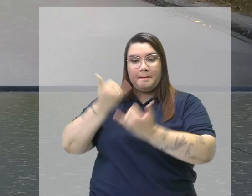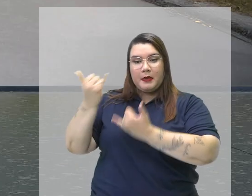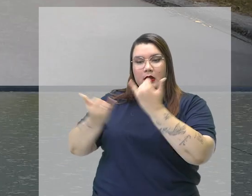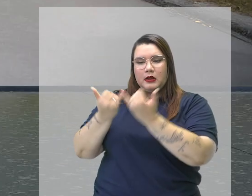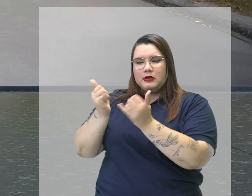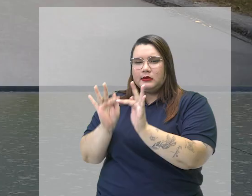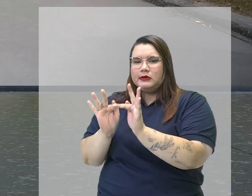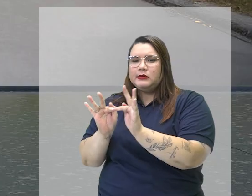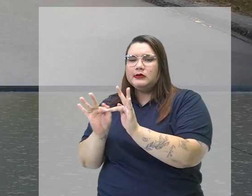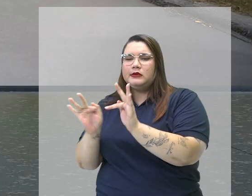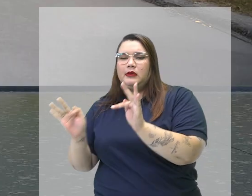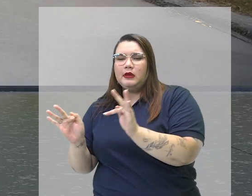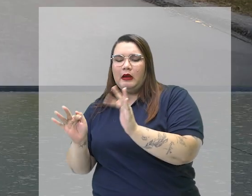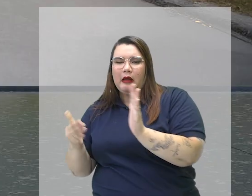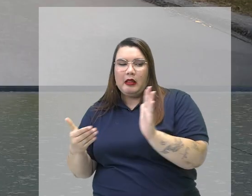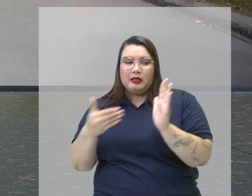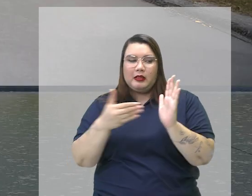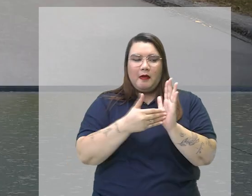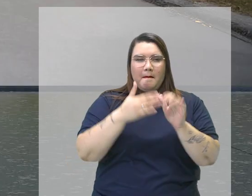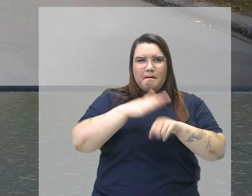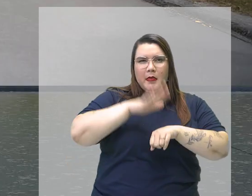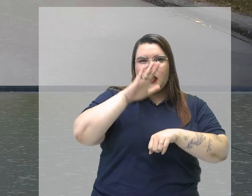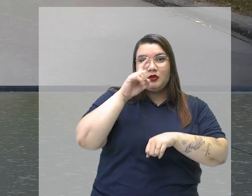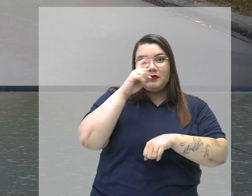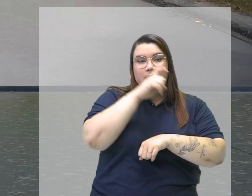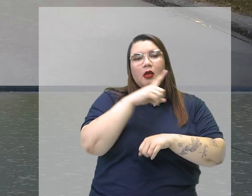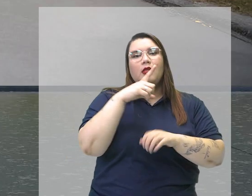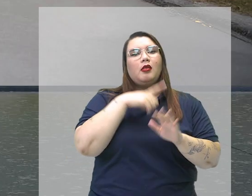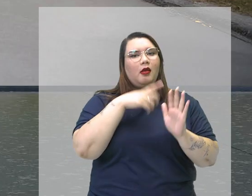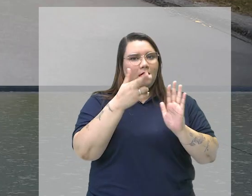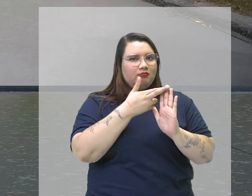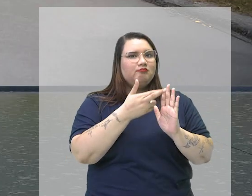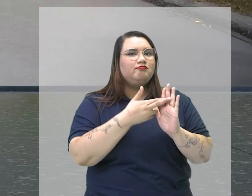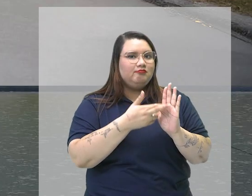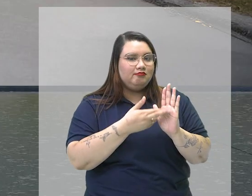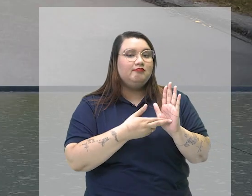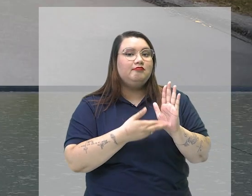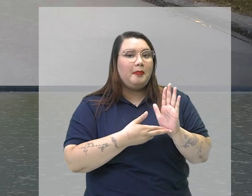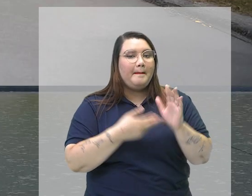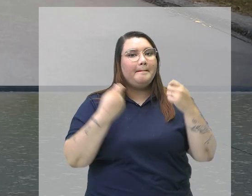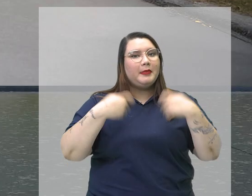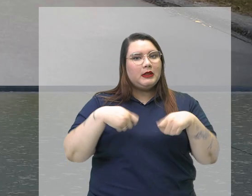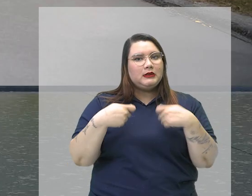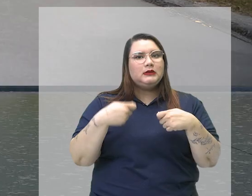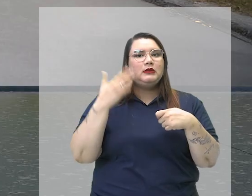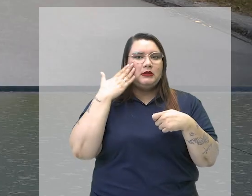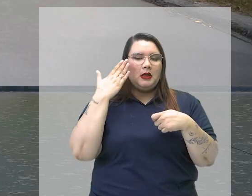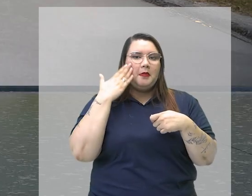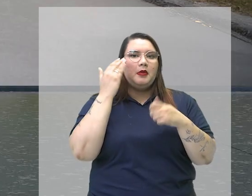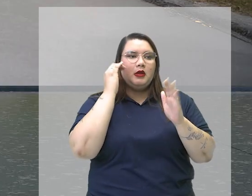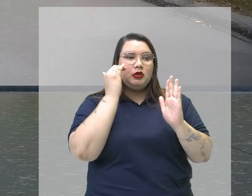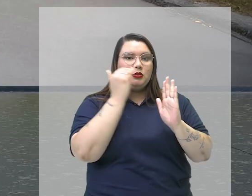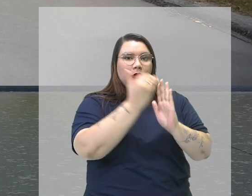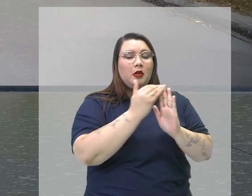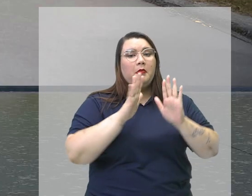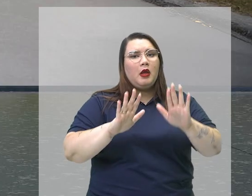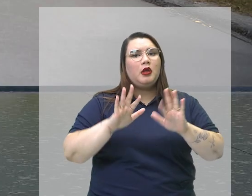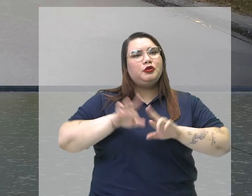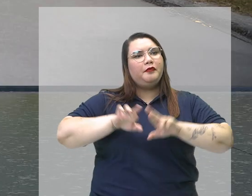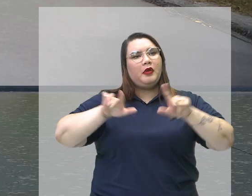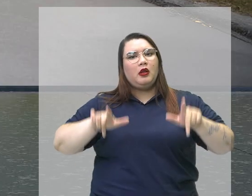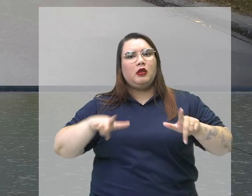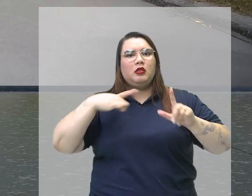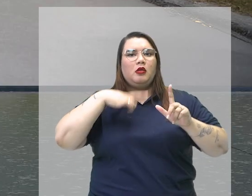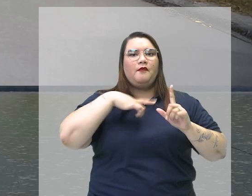que da brincadeira mais simples à mais complexa existem regras que vão ser diferentes de uma região